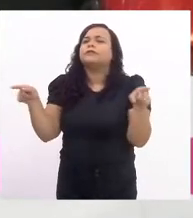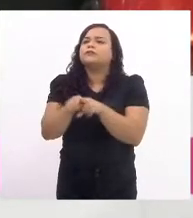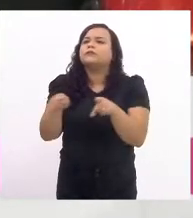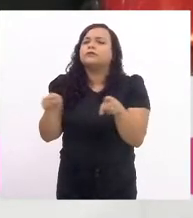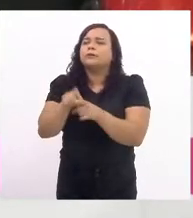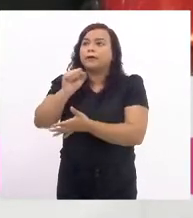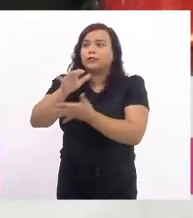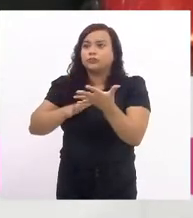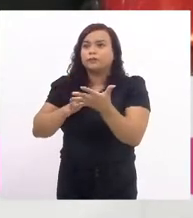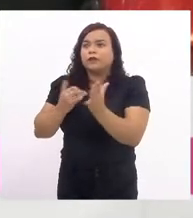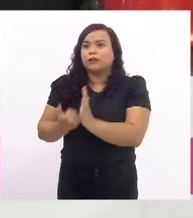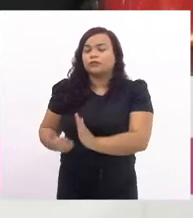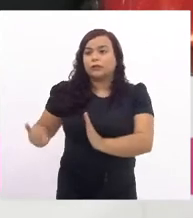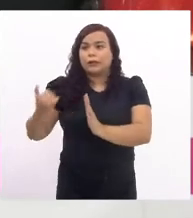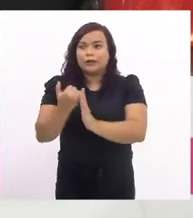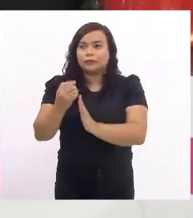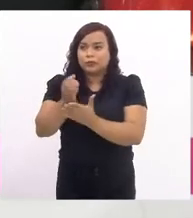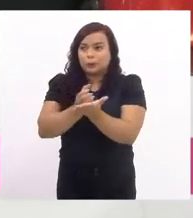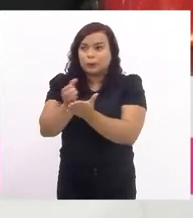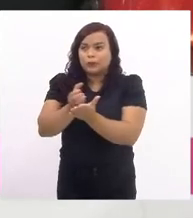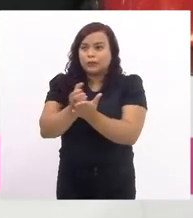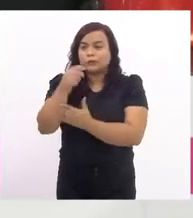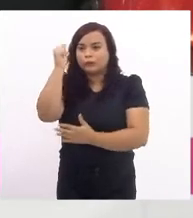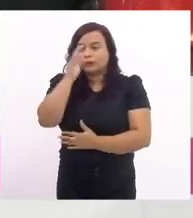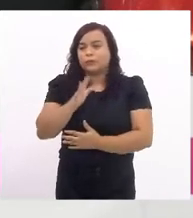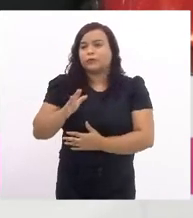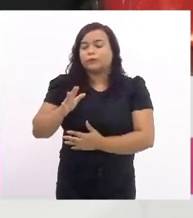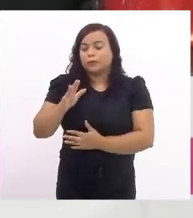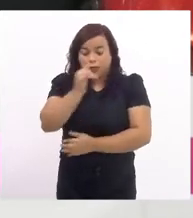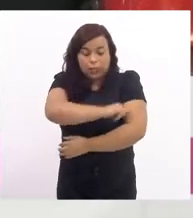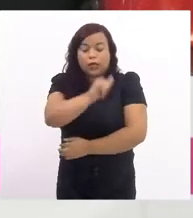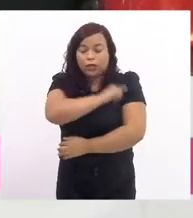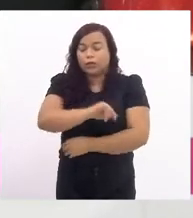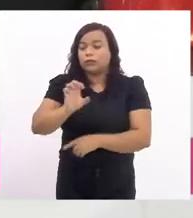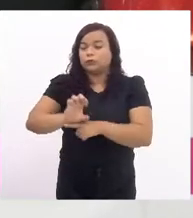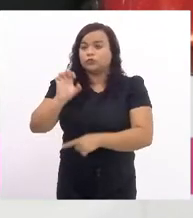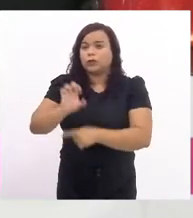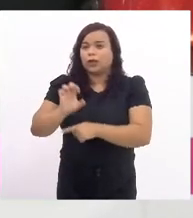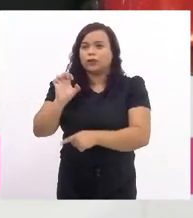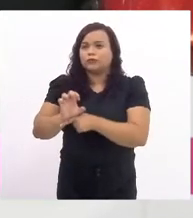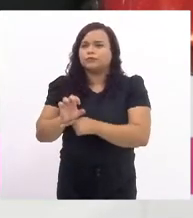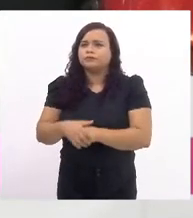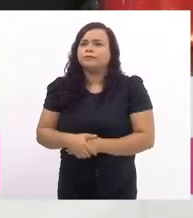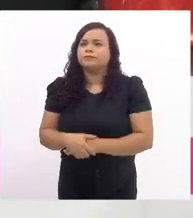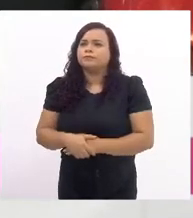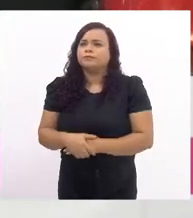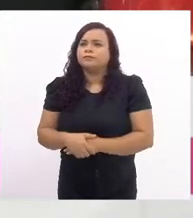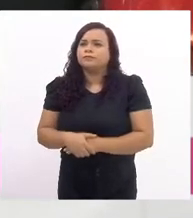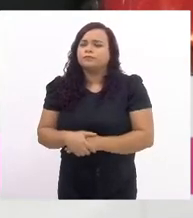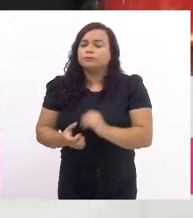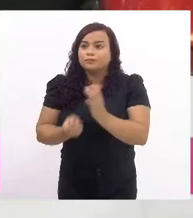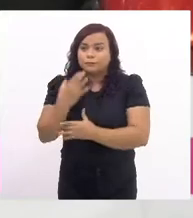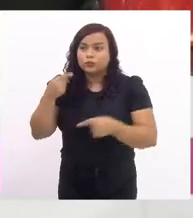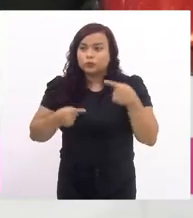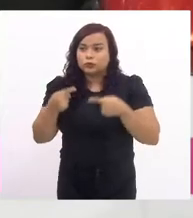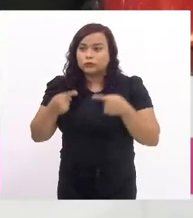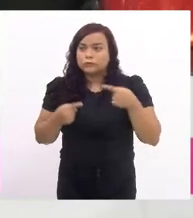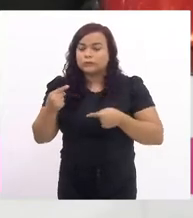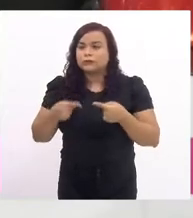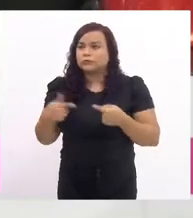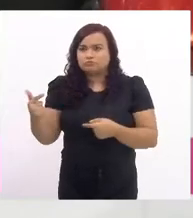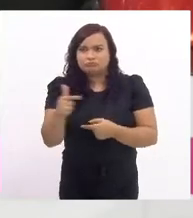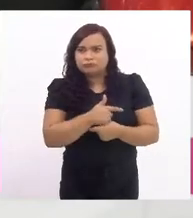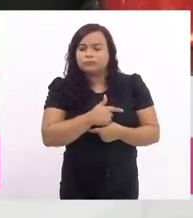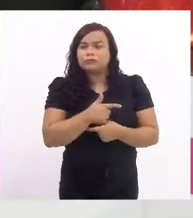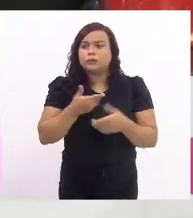no âmbito do estado do Rio de Janeiro. Em discussão, não havendo o que queira discutir, encerrada a discussão, em votação, os senhores que aprovam e o